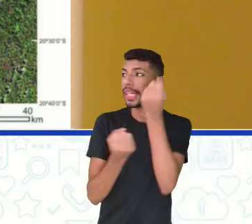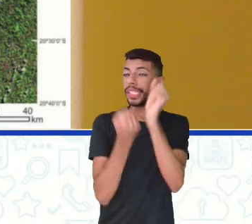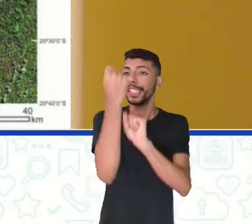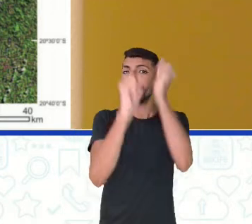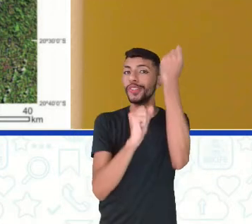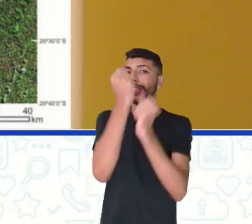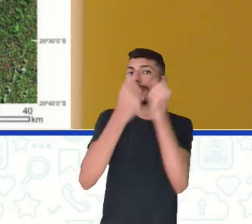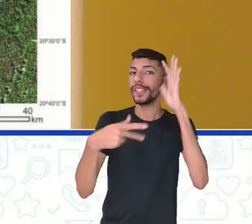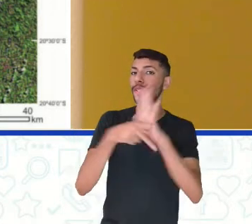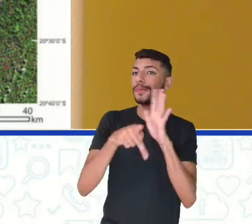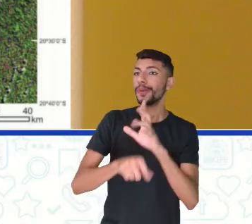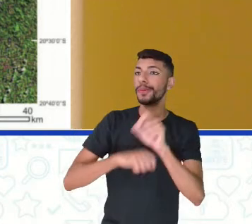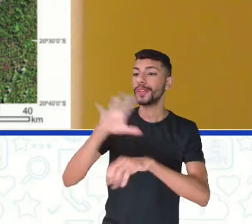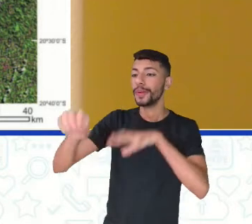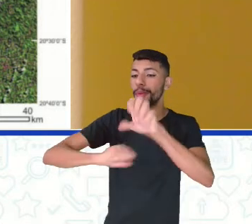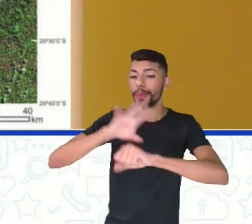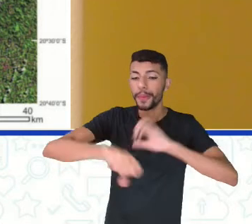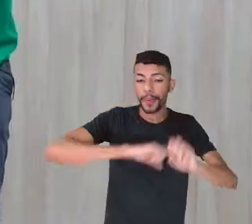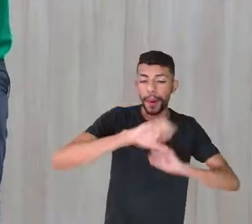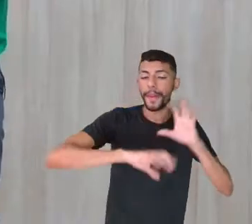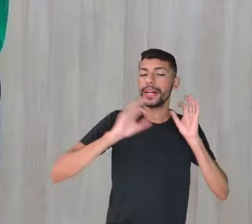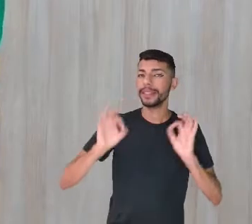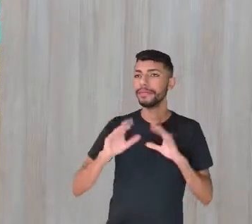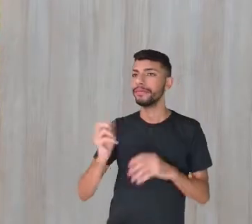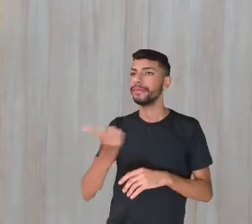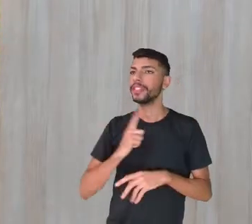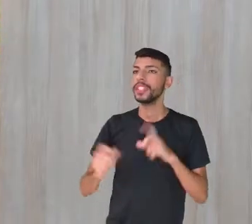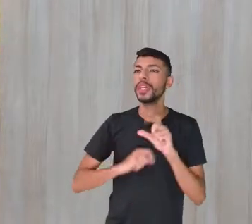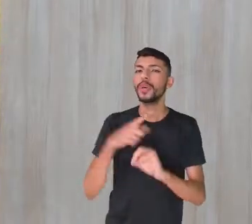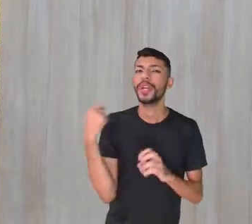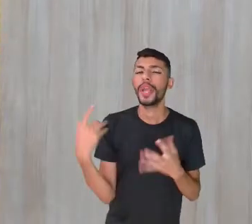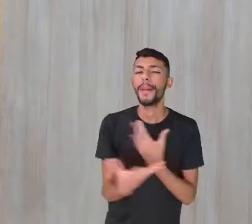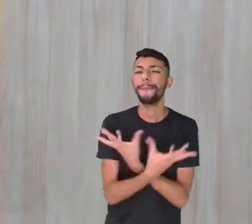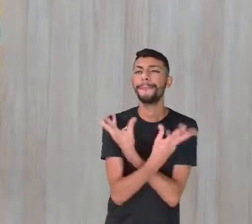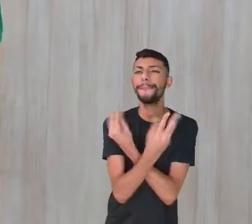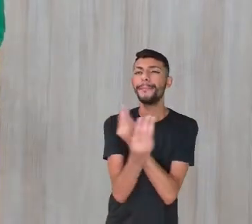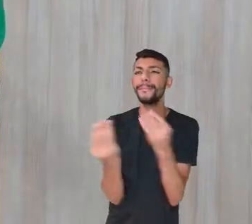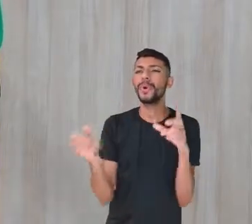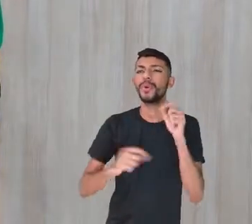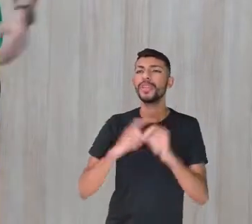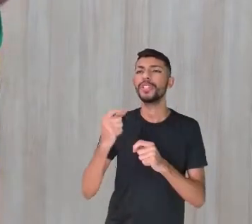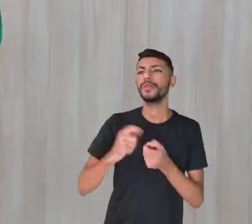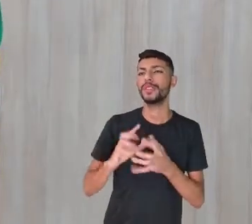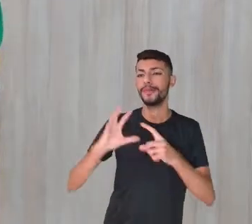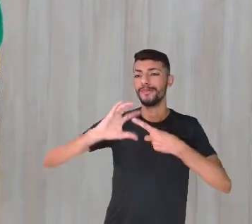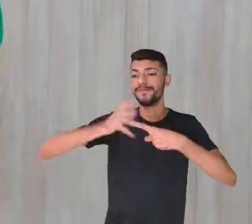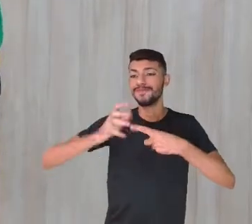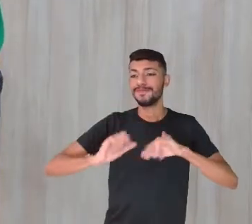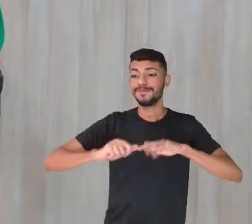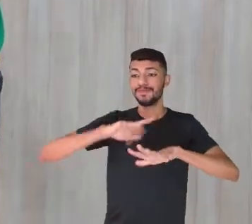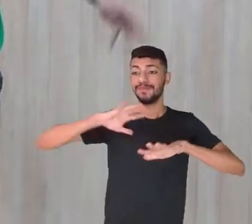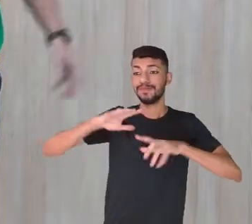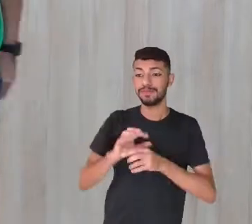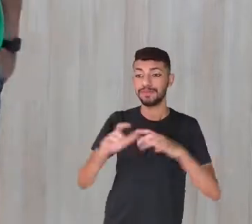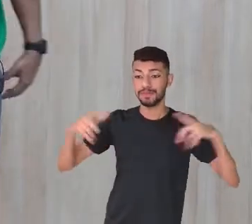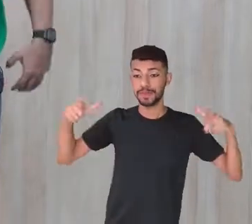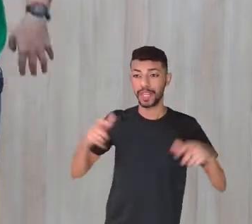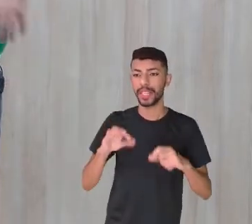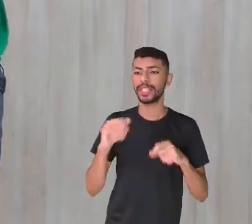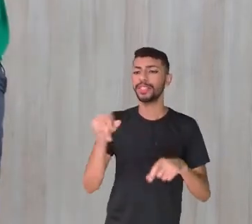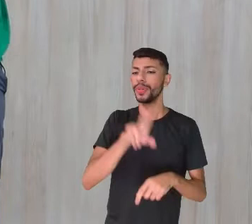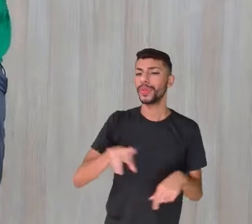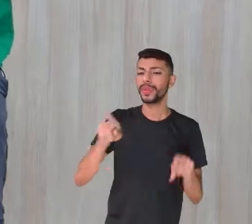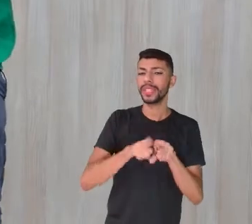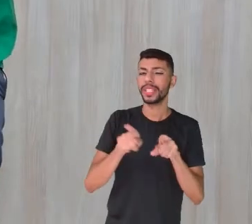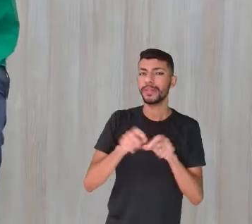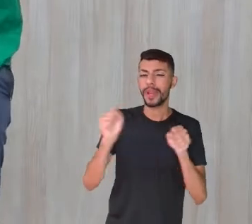industrialização da extração, né? Nós vamos ter muitas escavadeiras, vai utilizar dinamite, né? Ou